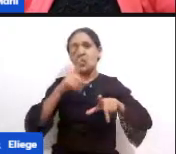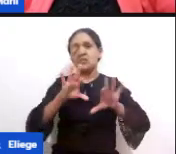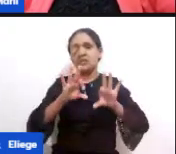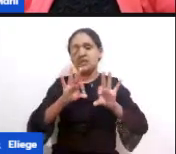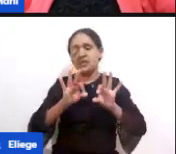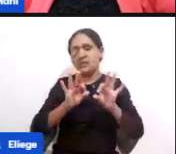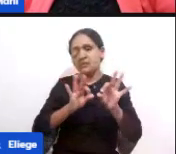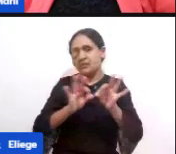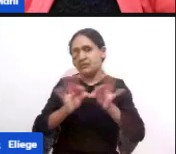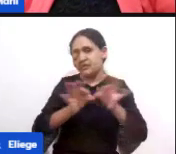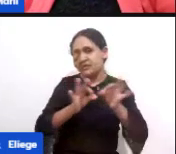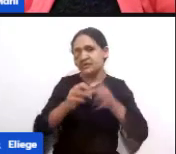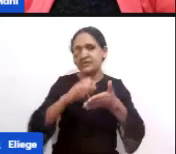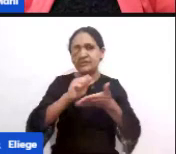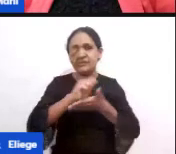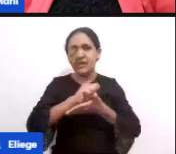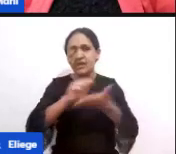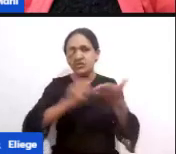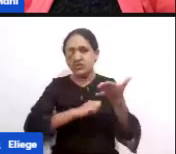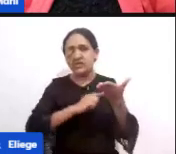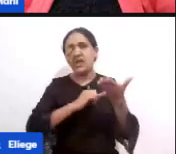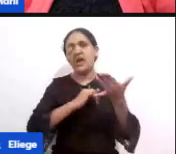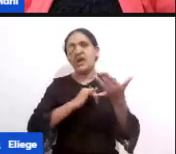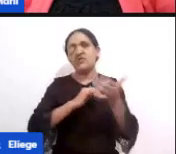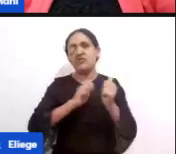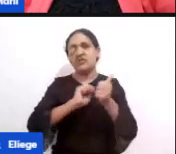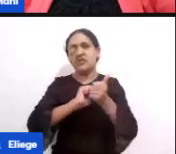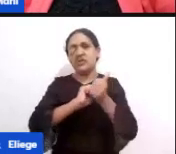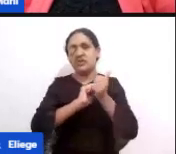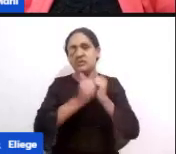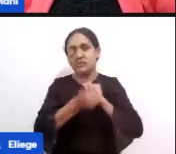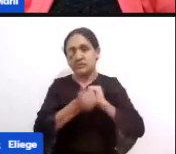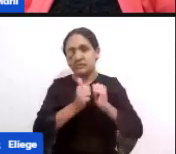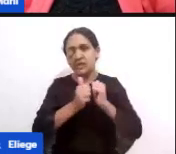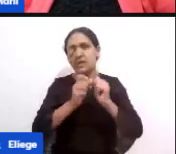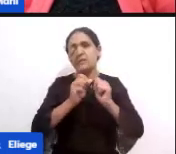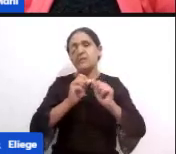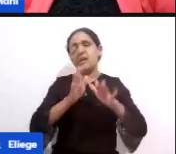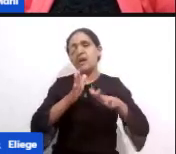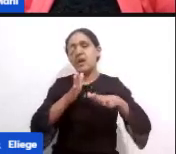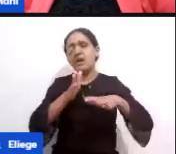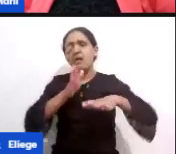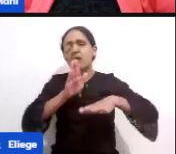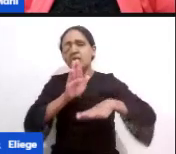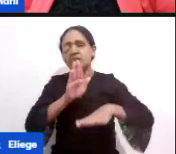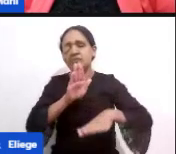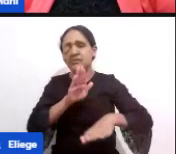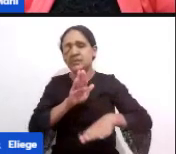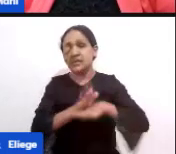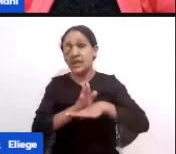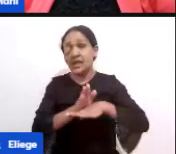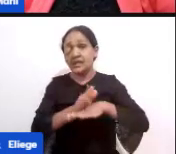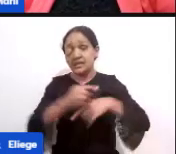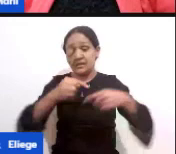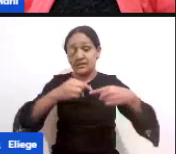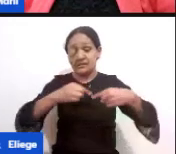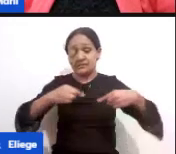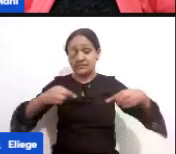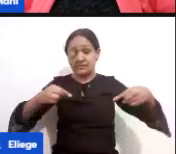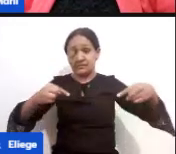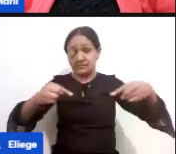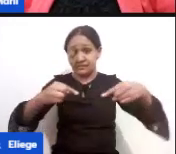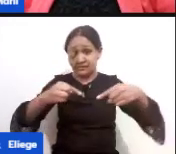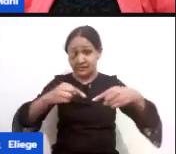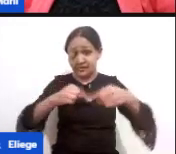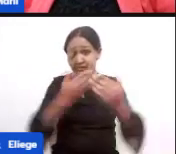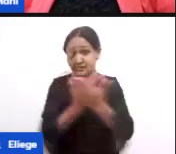essas atividades, esses jogos, para ser trabalhados dentro da sala com os alunos